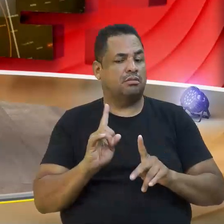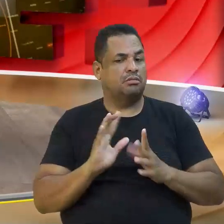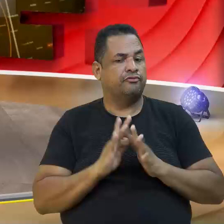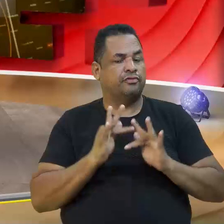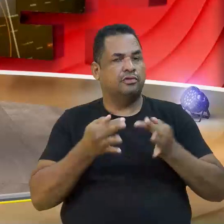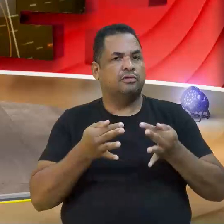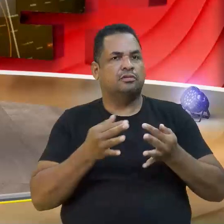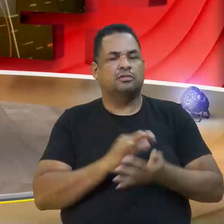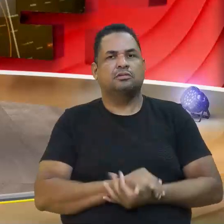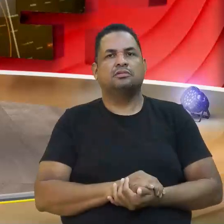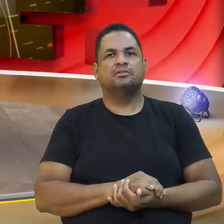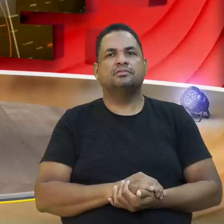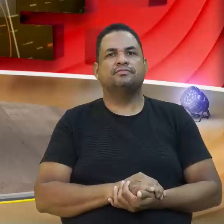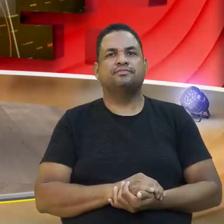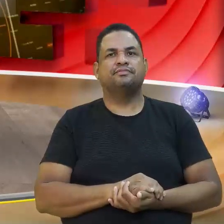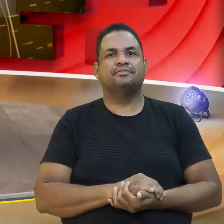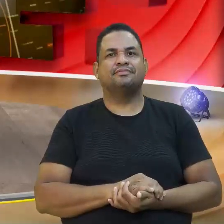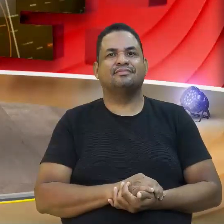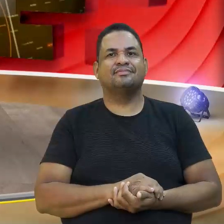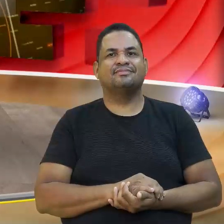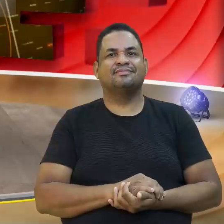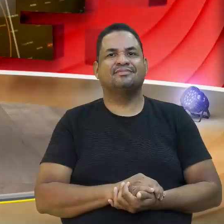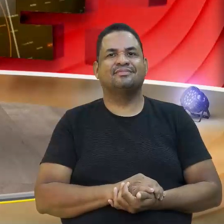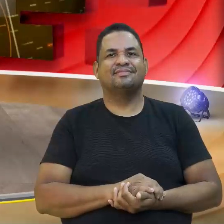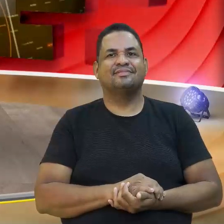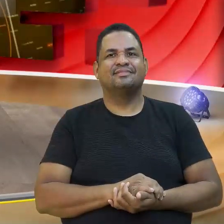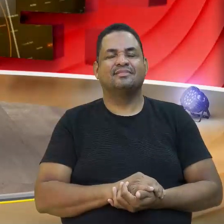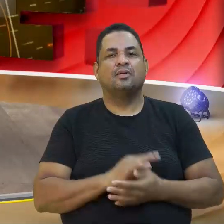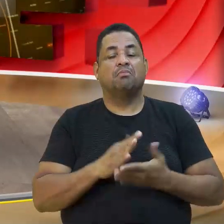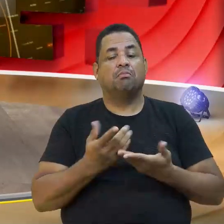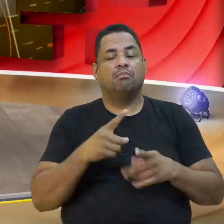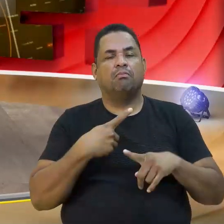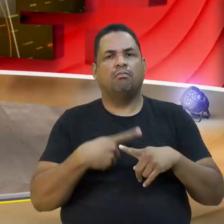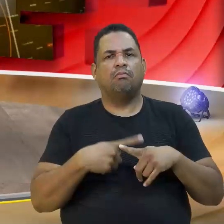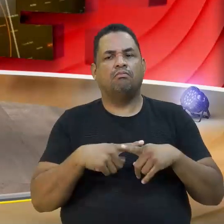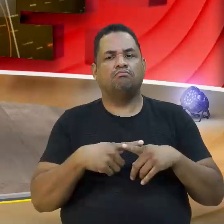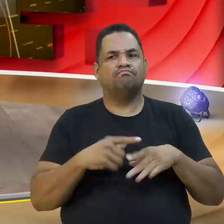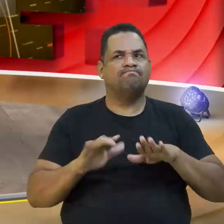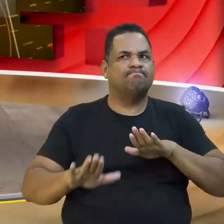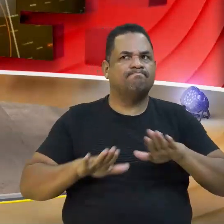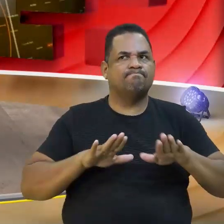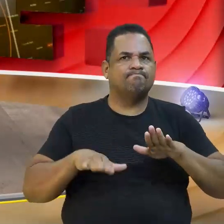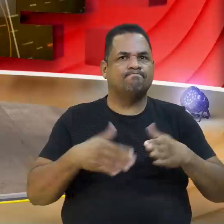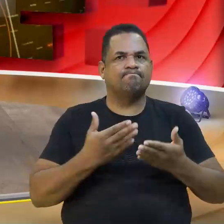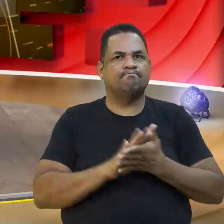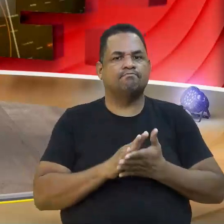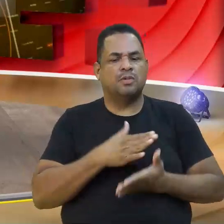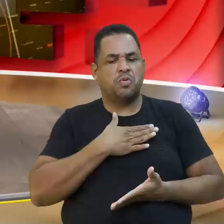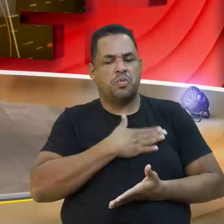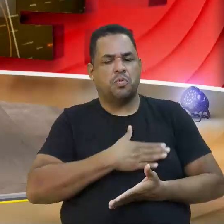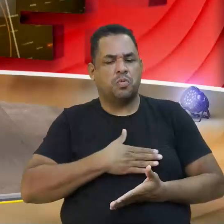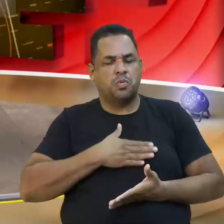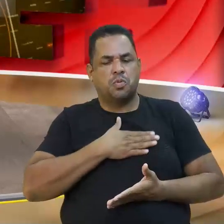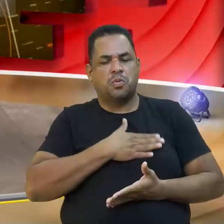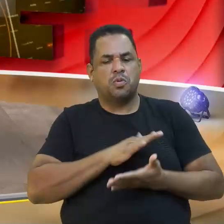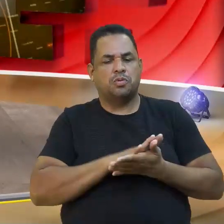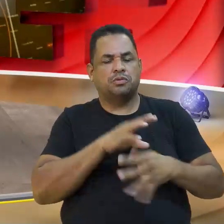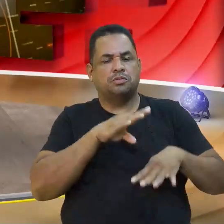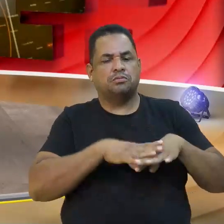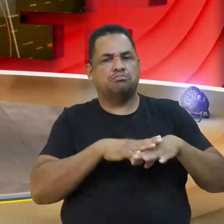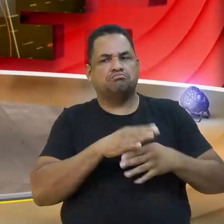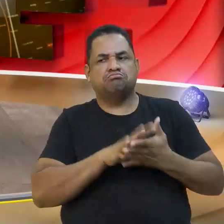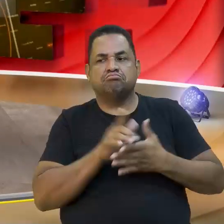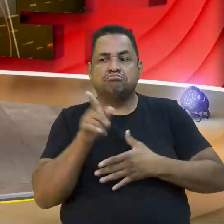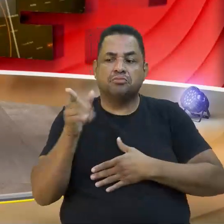daqui é a última. Porque olha só, às vezes eu gosto de matemática, fulano gosta de